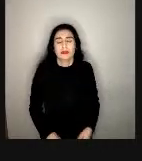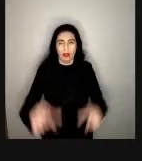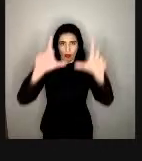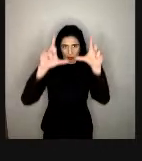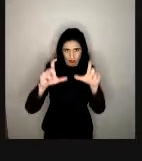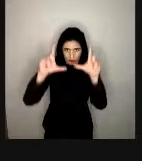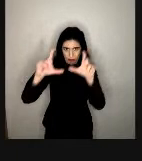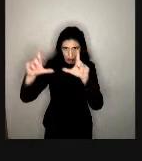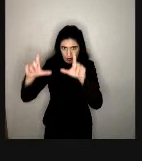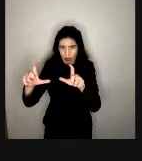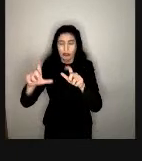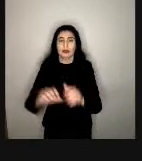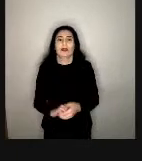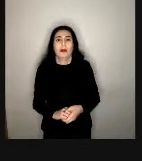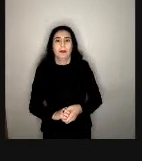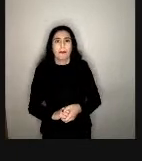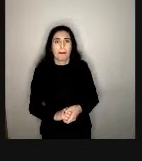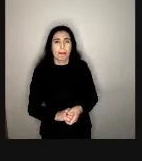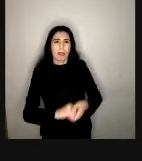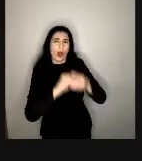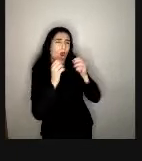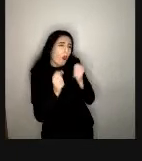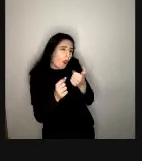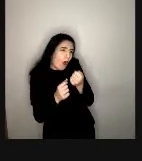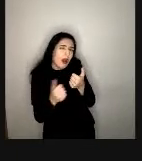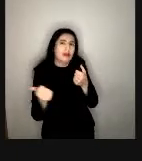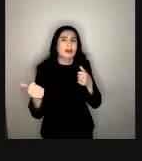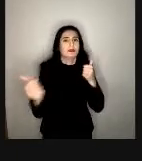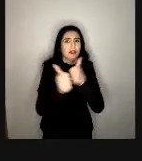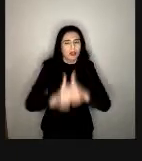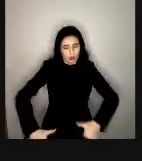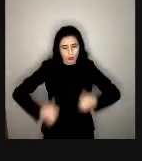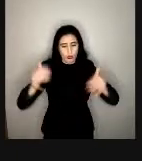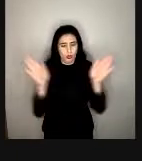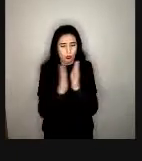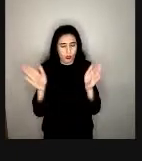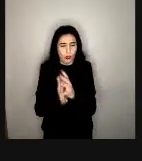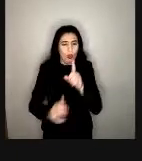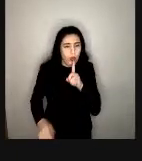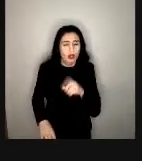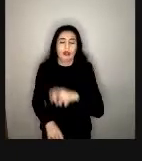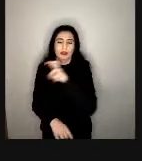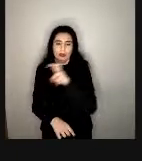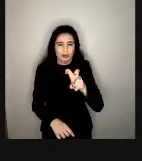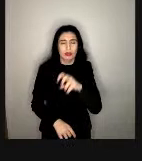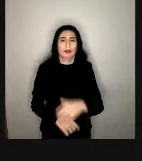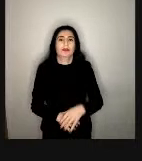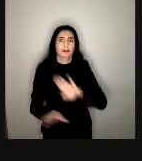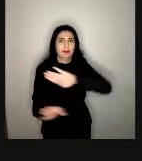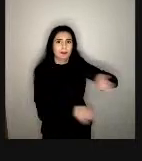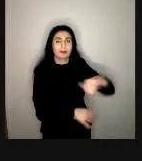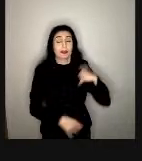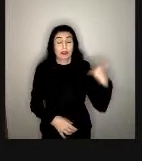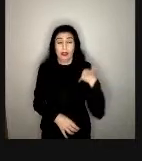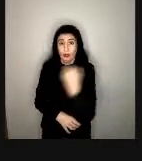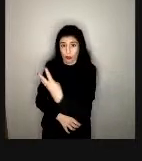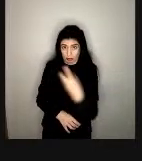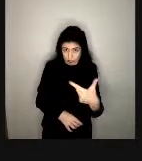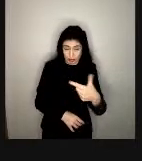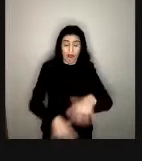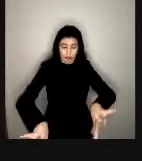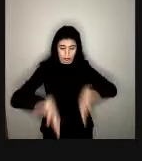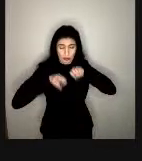dela fazer 55 anos, ela tinha tido o câncer a primeira vez com 40 e poucos anos. Na